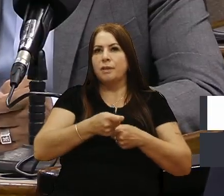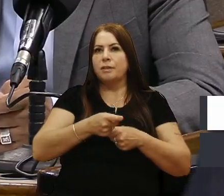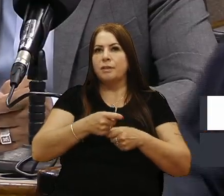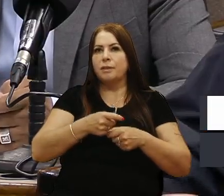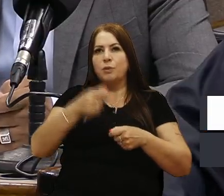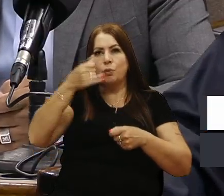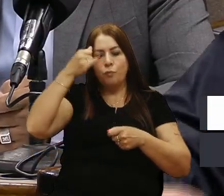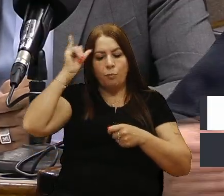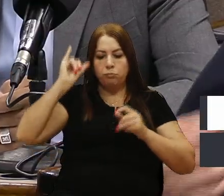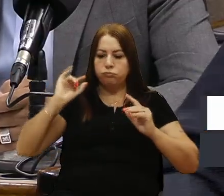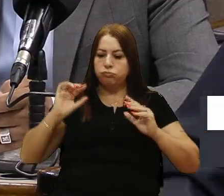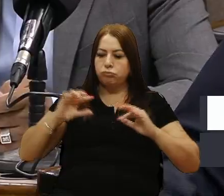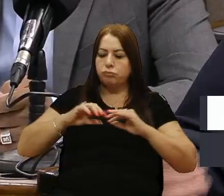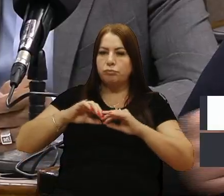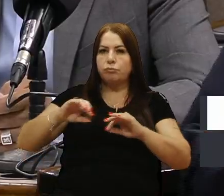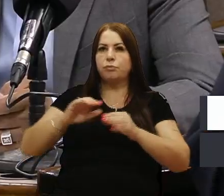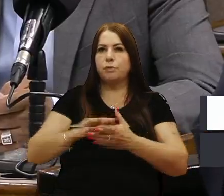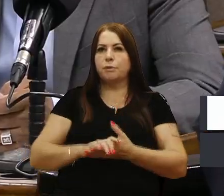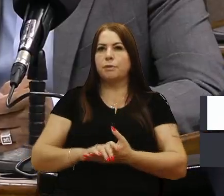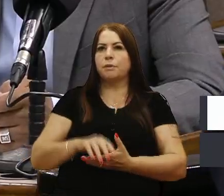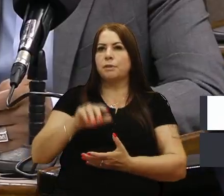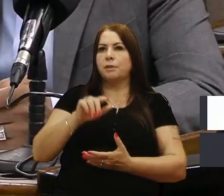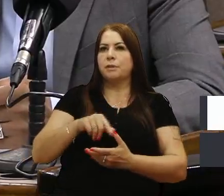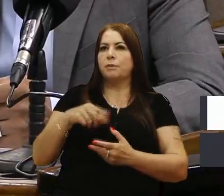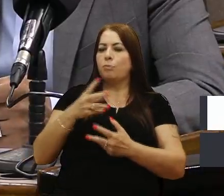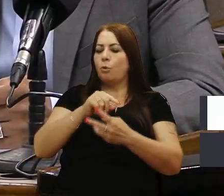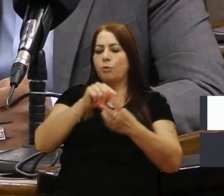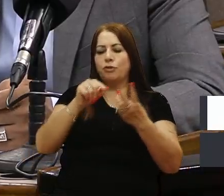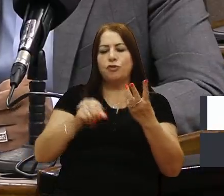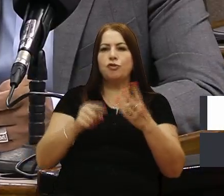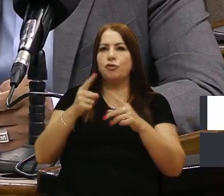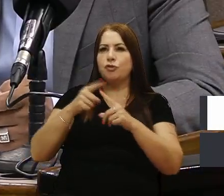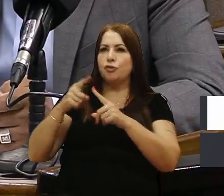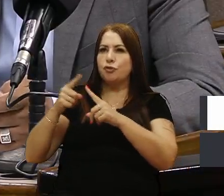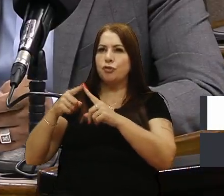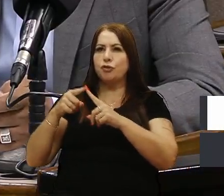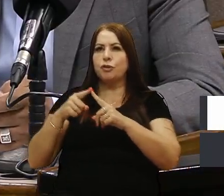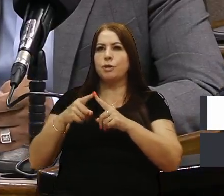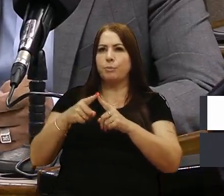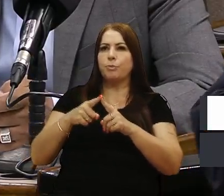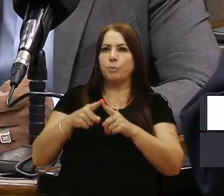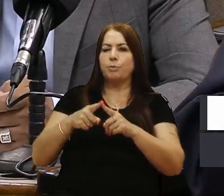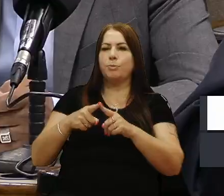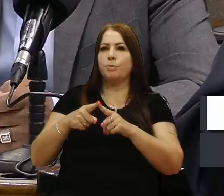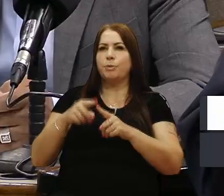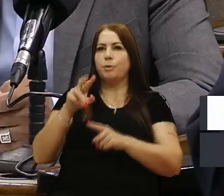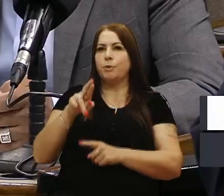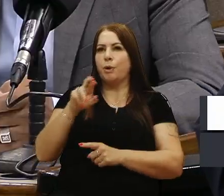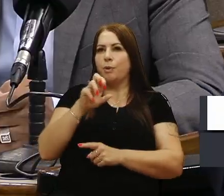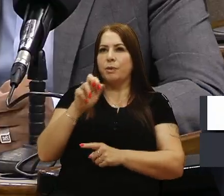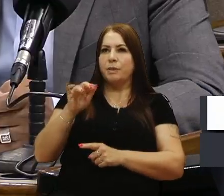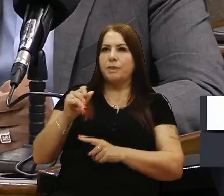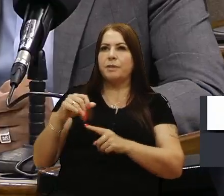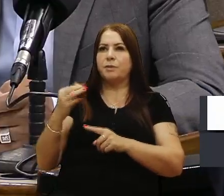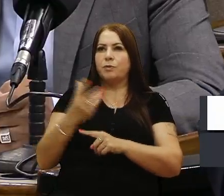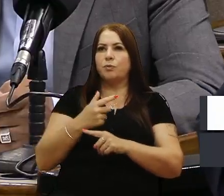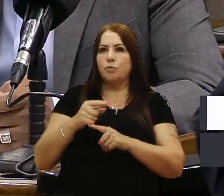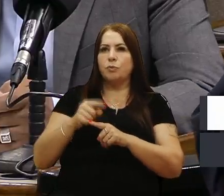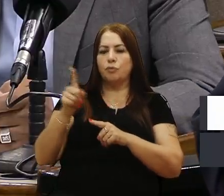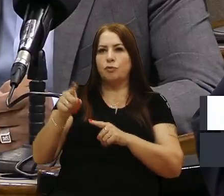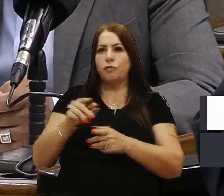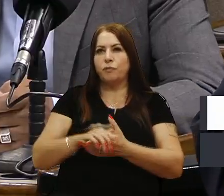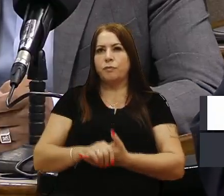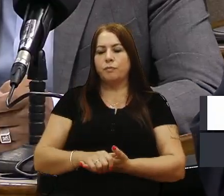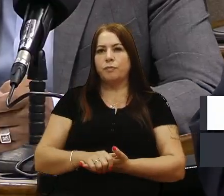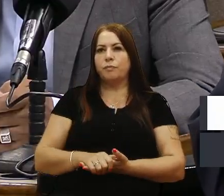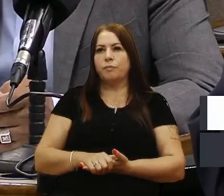né, Guanchumal, Papuã, Mian, né, todos esses insos aí, Roseta, passei por tudo isso lá fora.